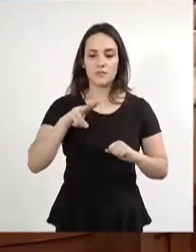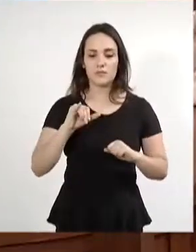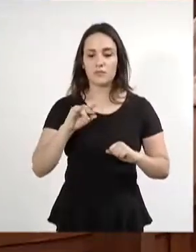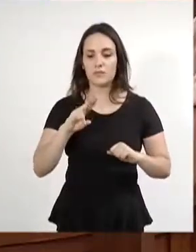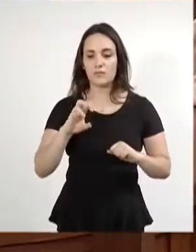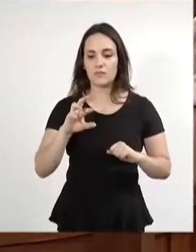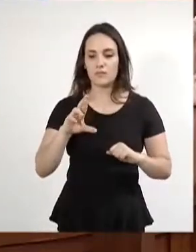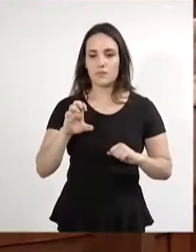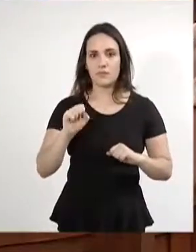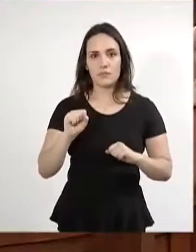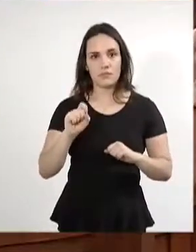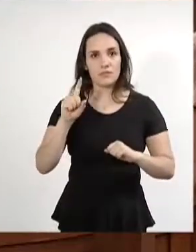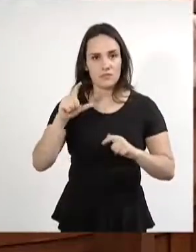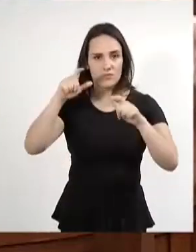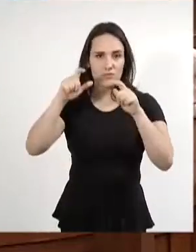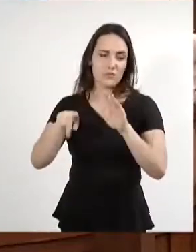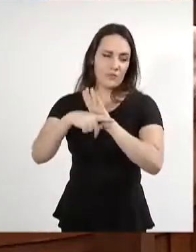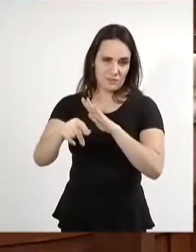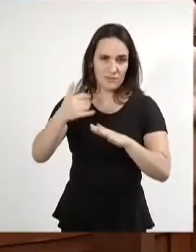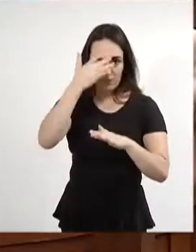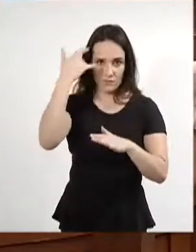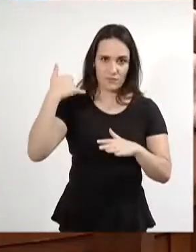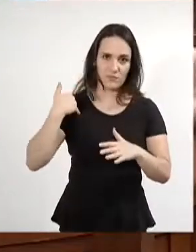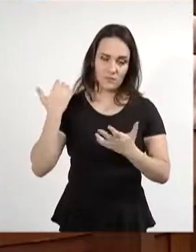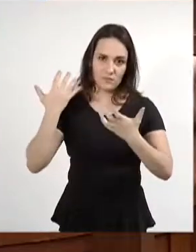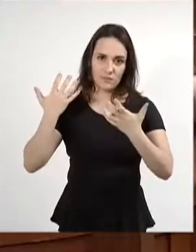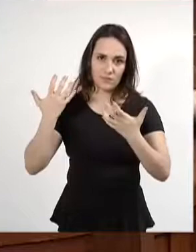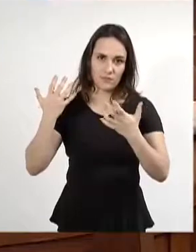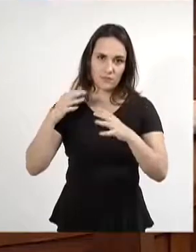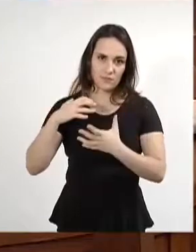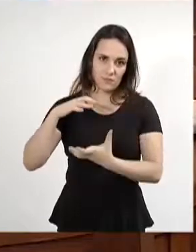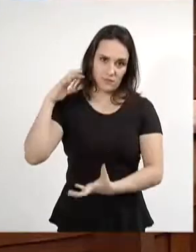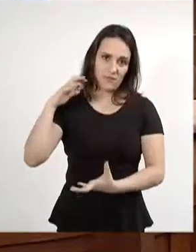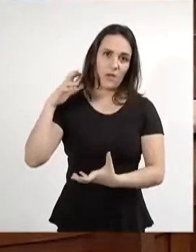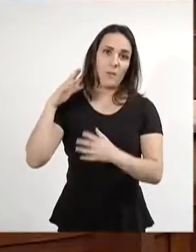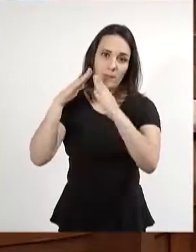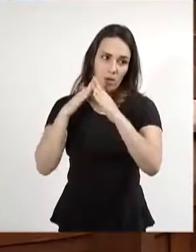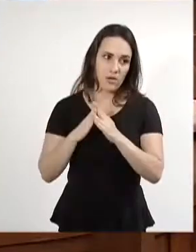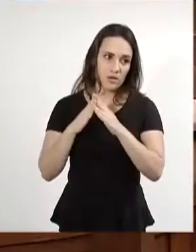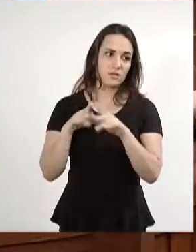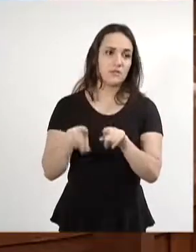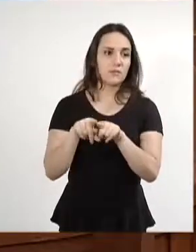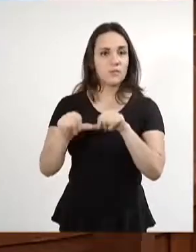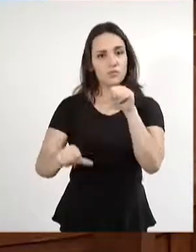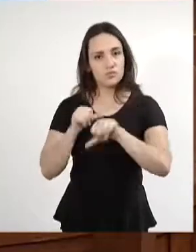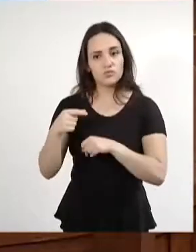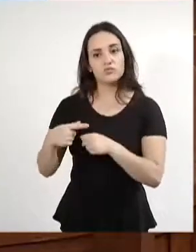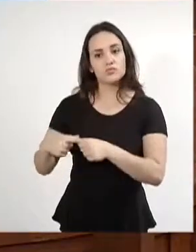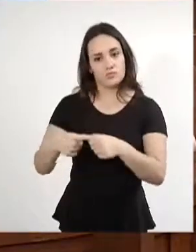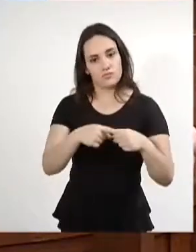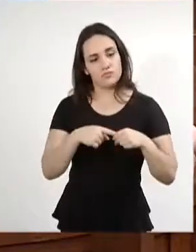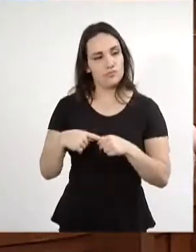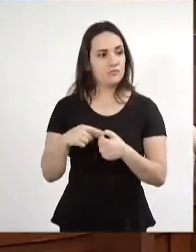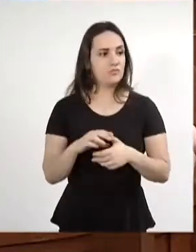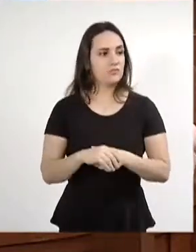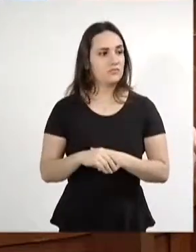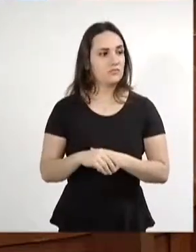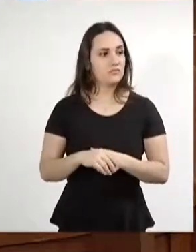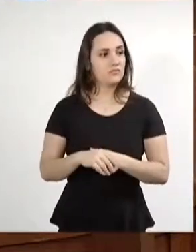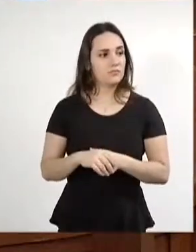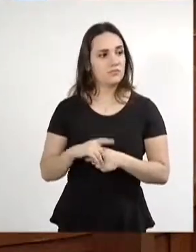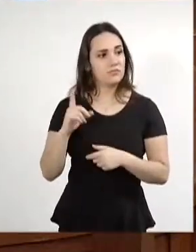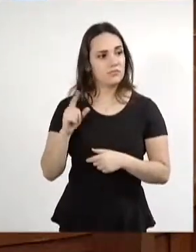e praticamente todos os municípios do Mato Grosso do Sul têm centros de